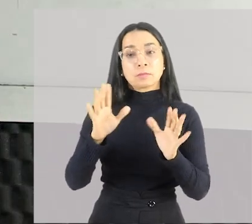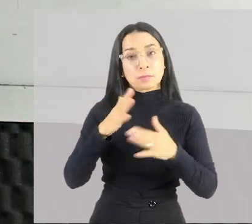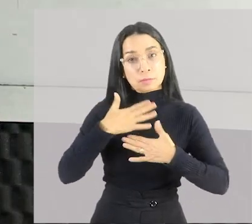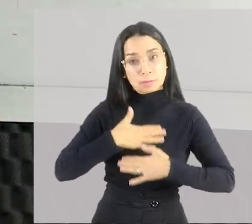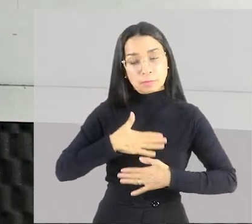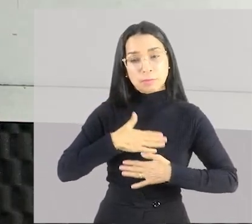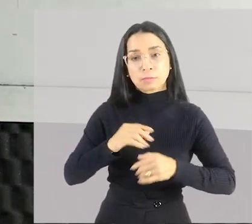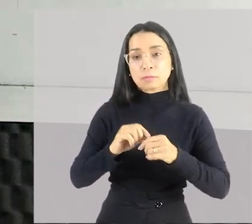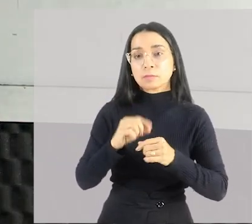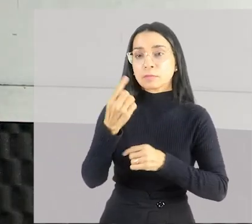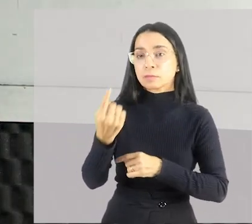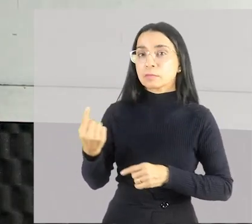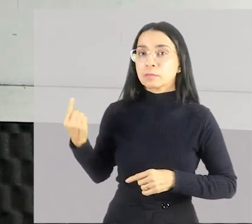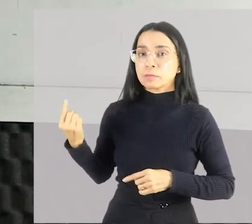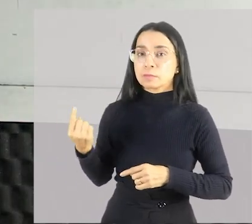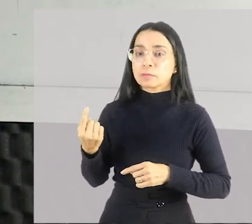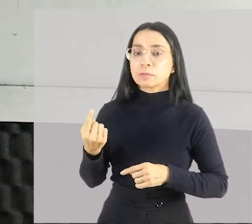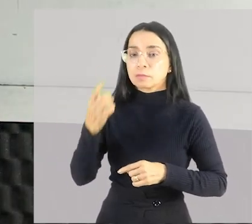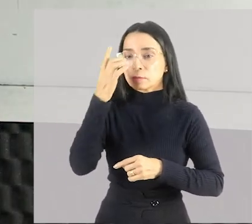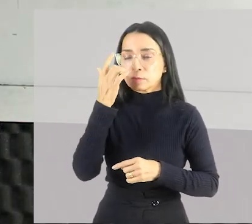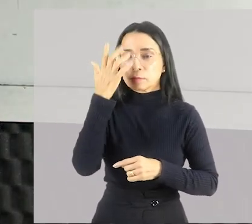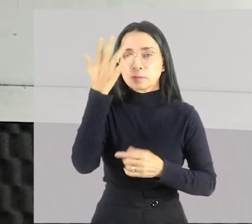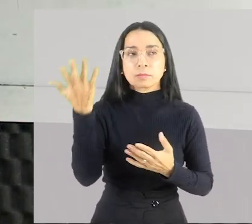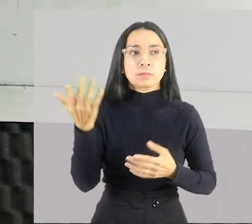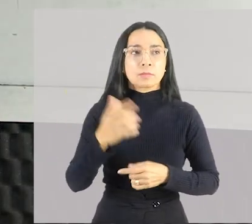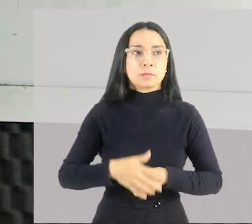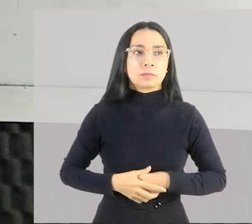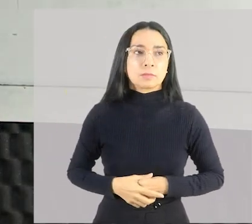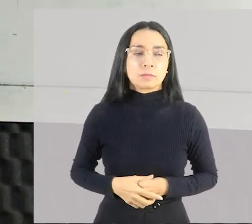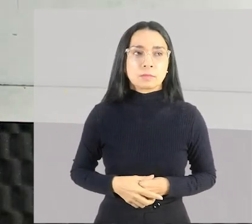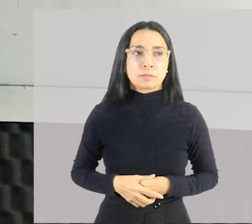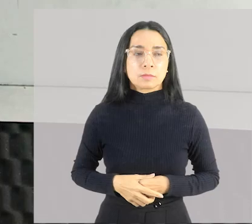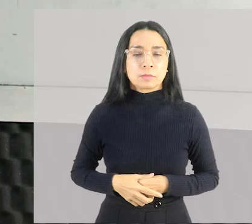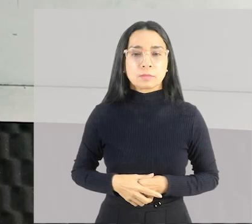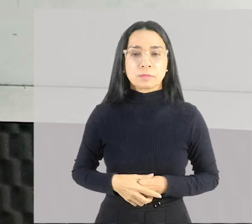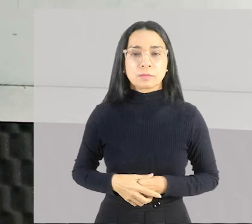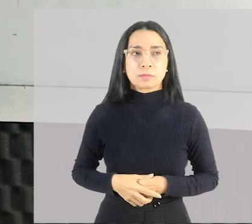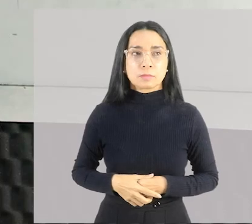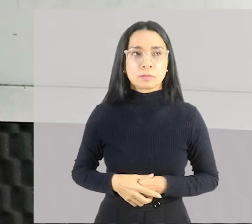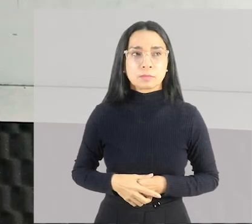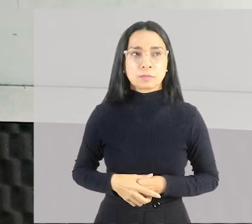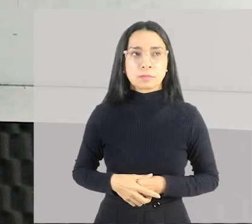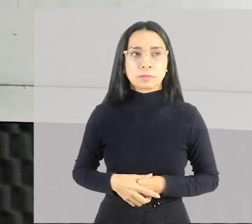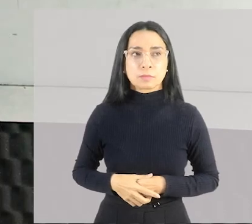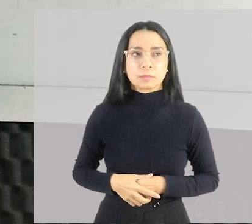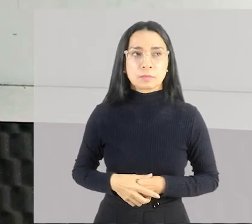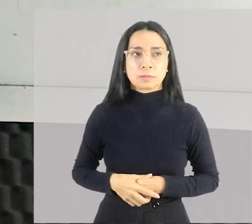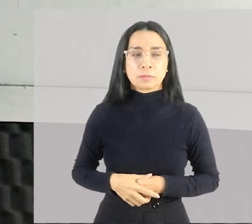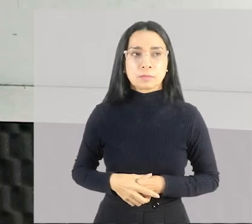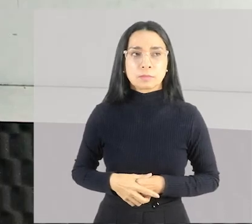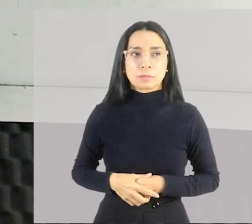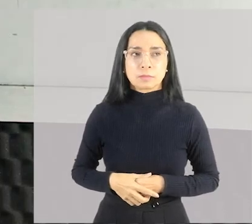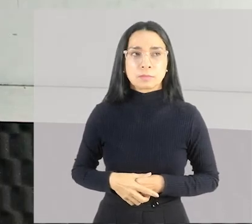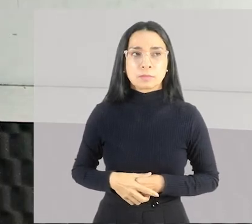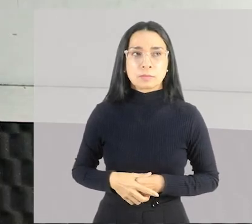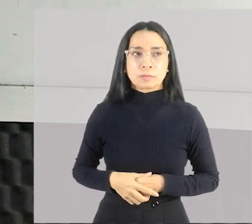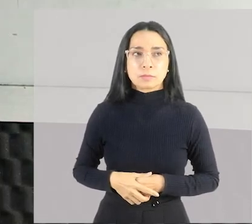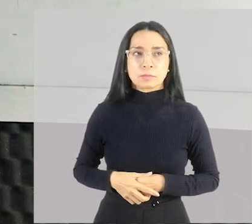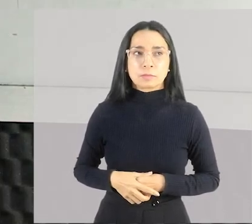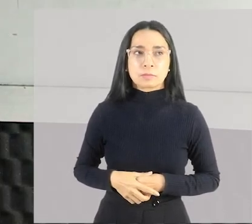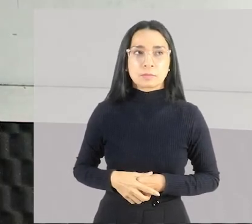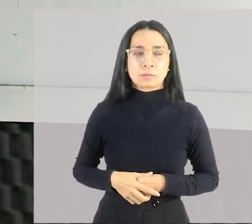fácil eu posso botar aqui ó 20 sobre 35